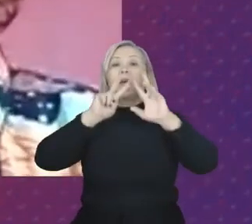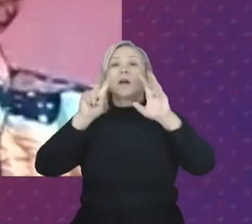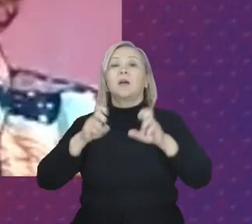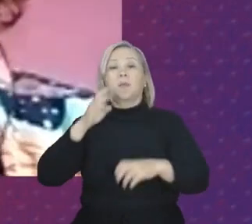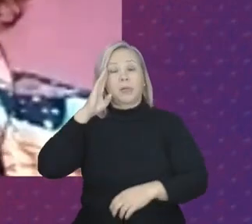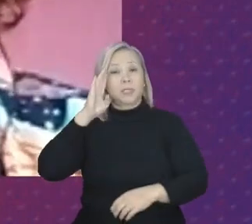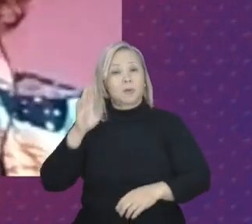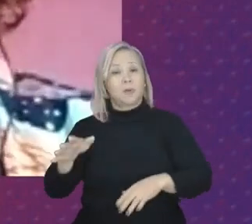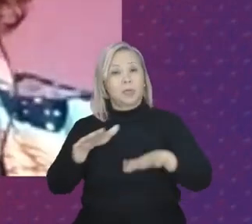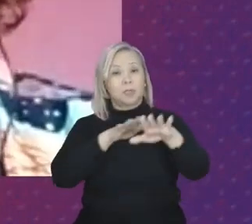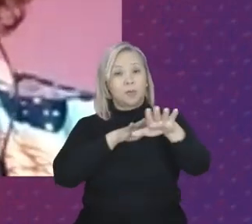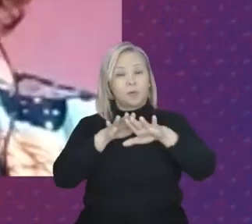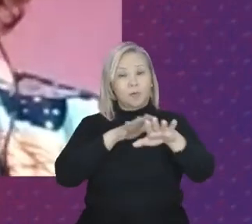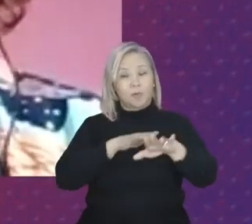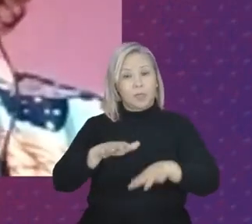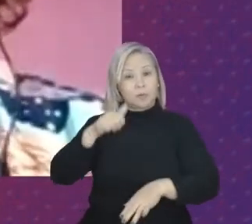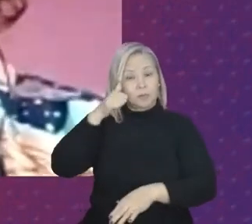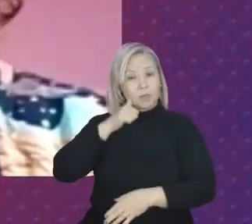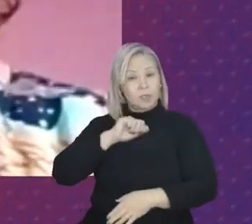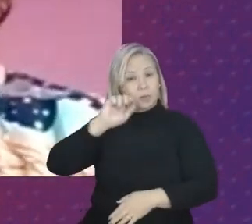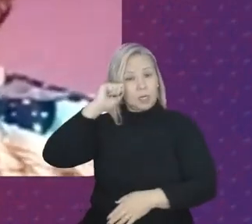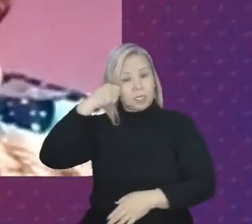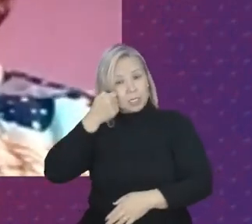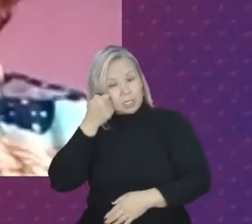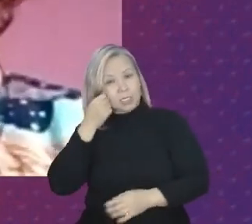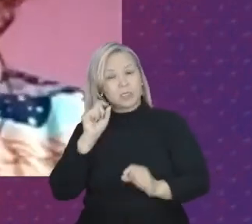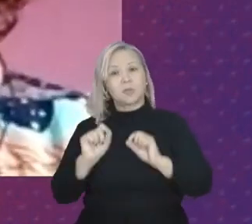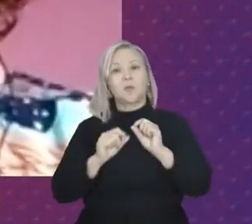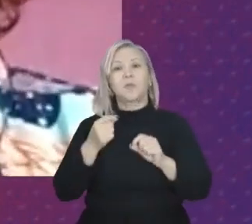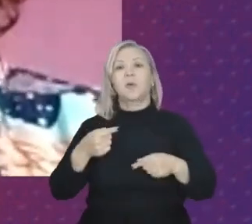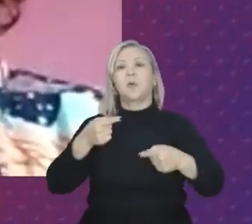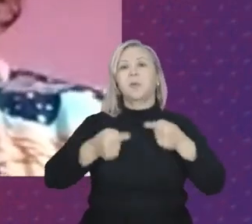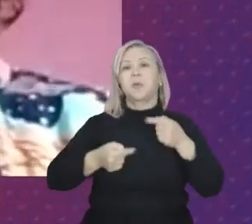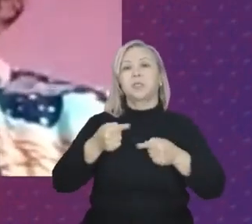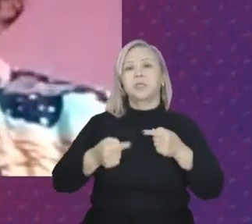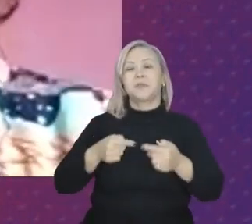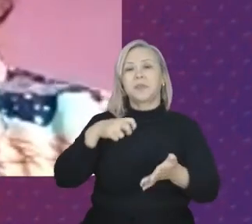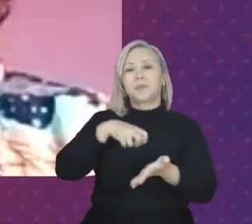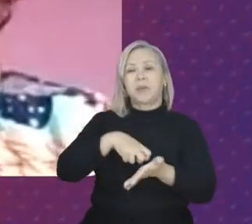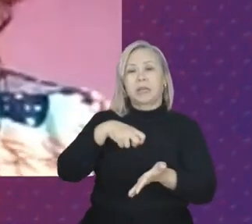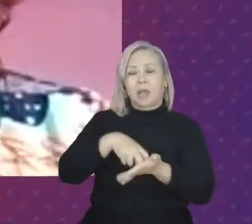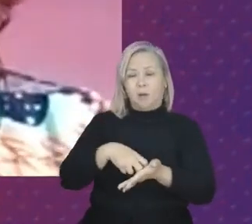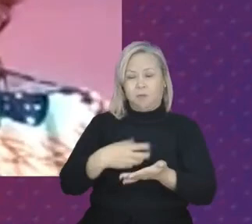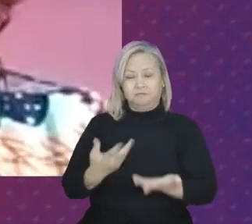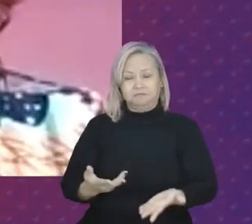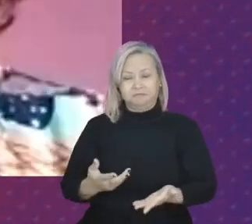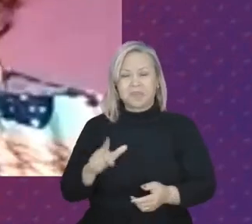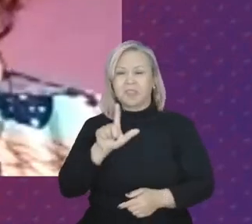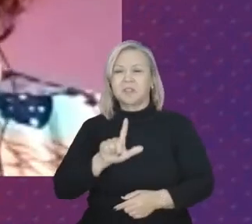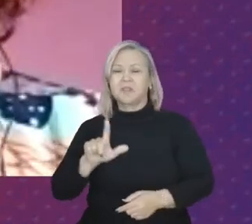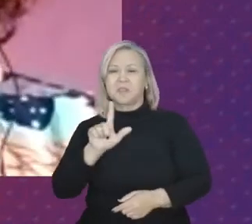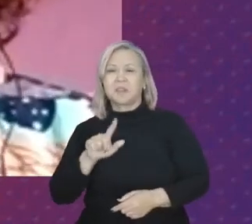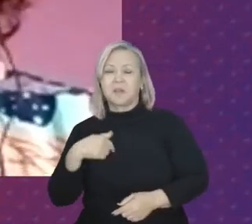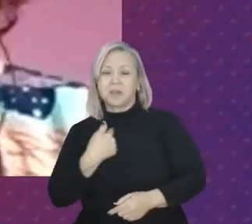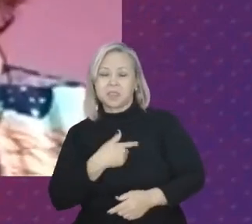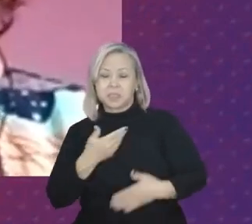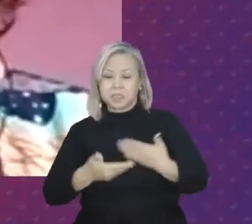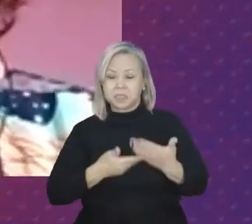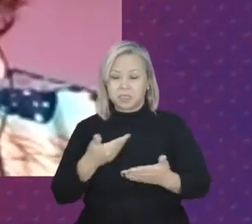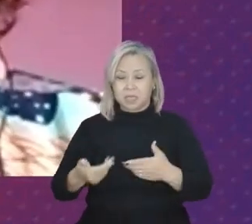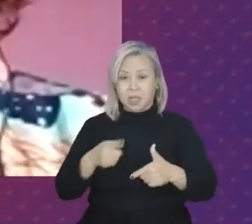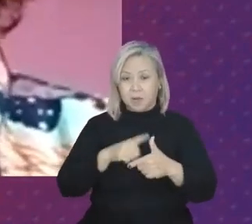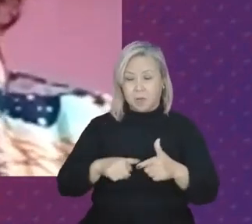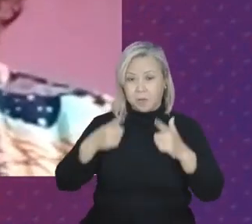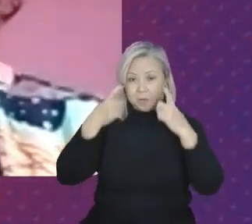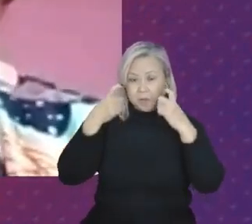negras, sobre o punitivismo penal, né, e como a nossa lógica de lidar com o problema da violência,